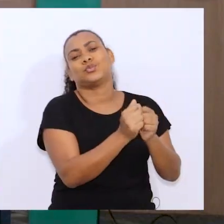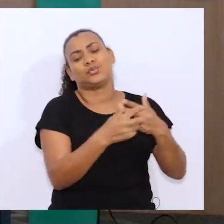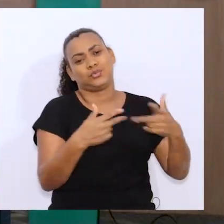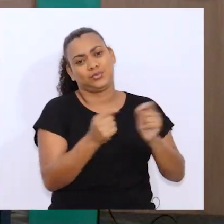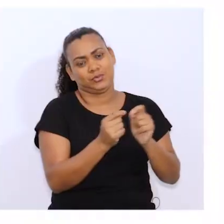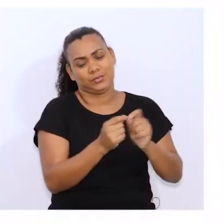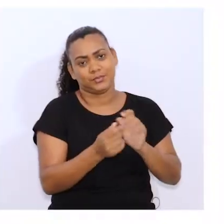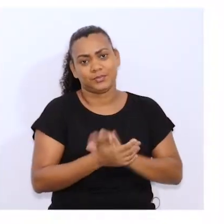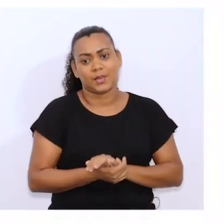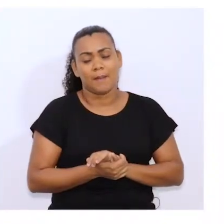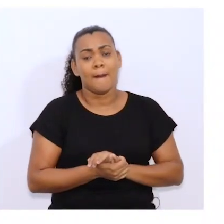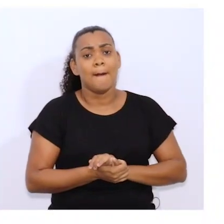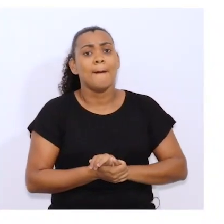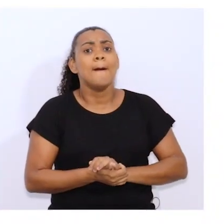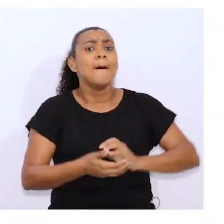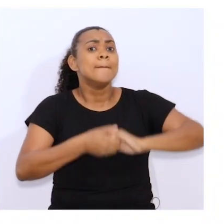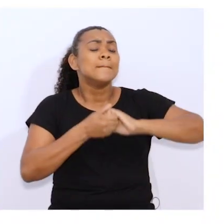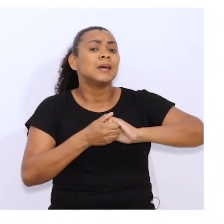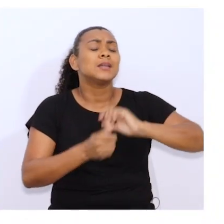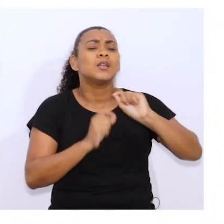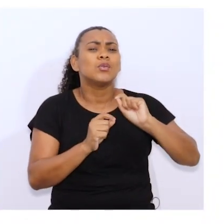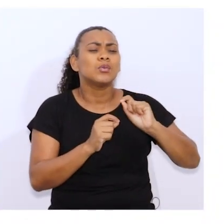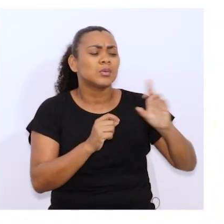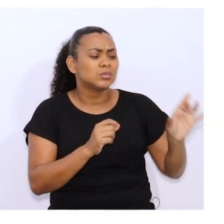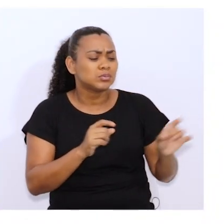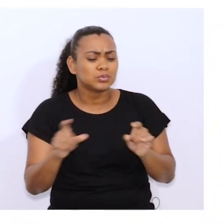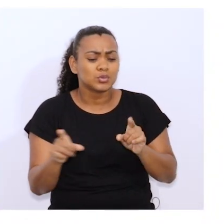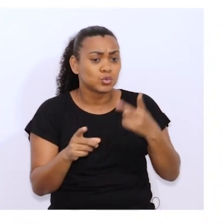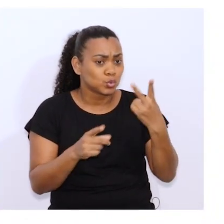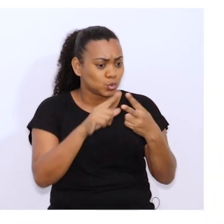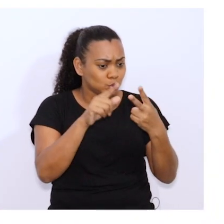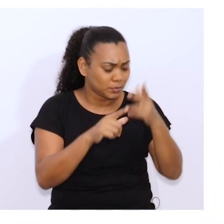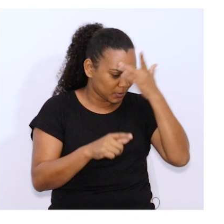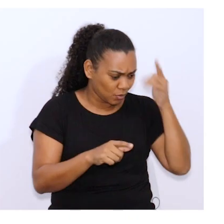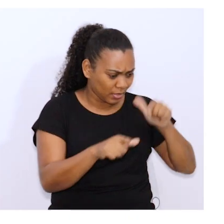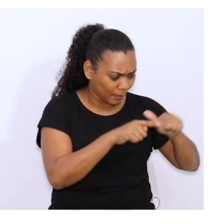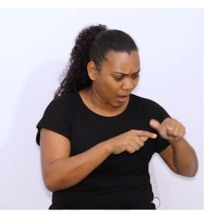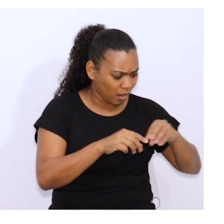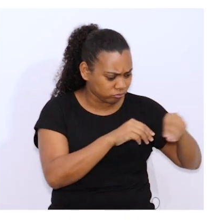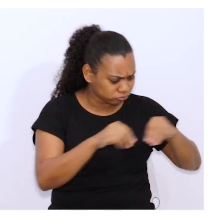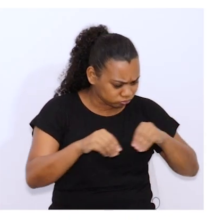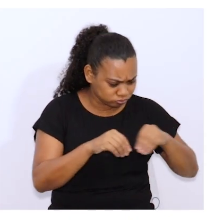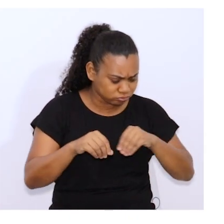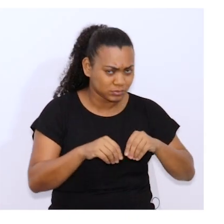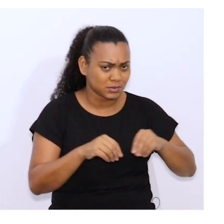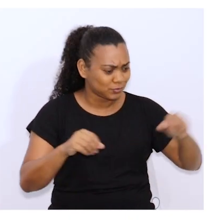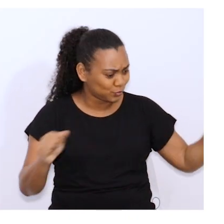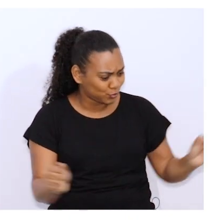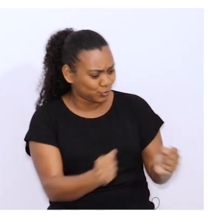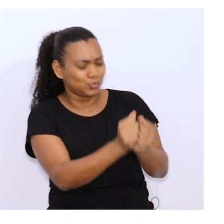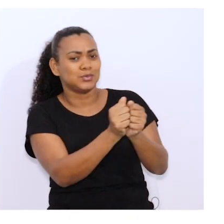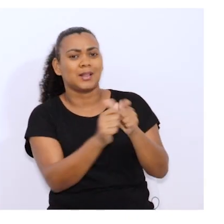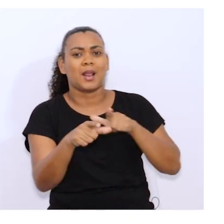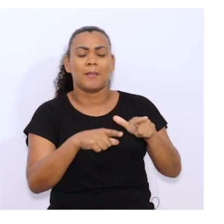produção. Parceria é a junção entre dois trabalhadores ou produtores rurais,